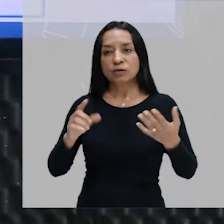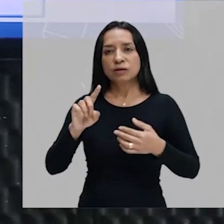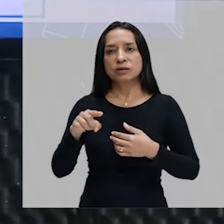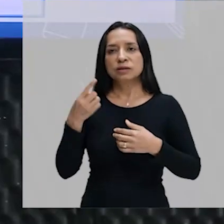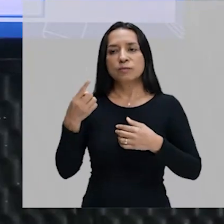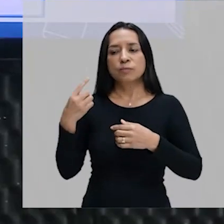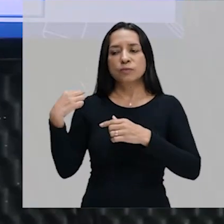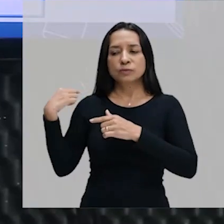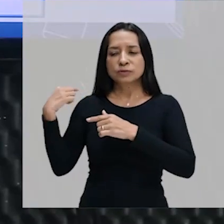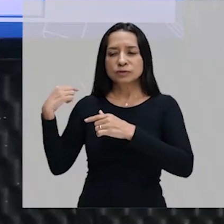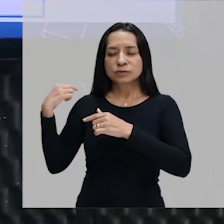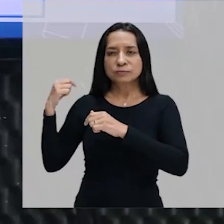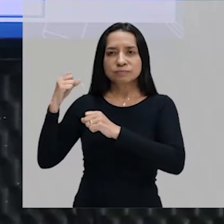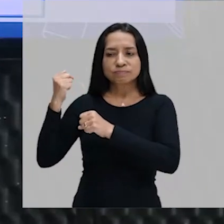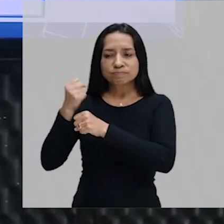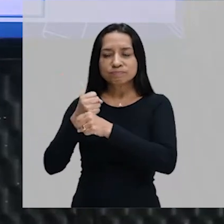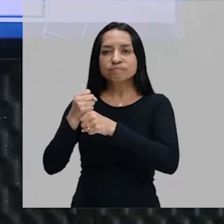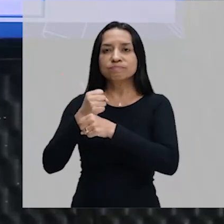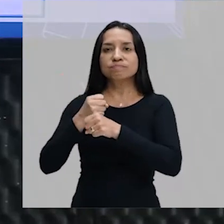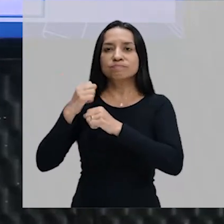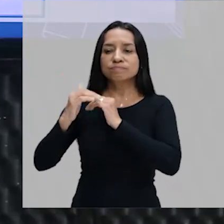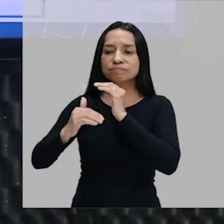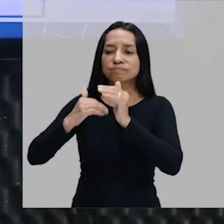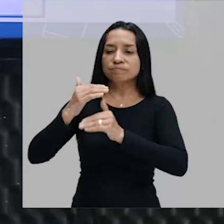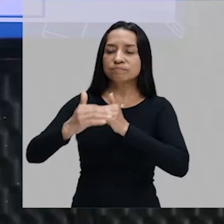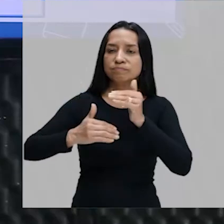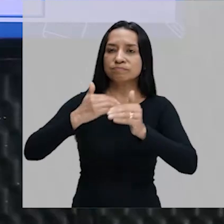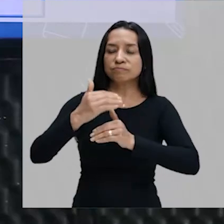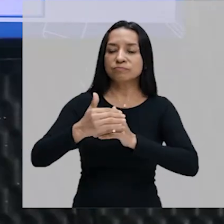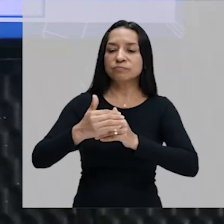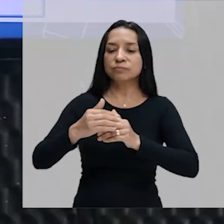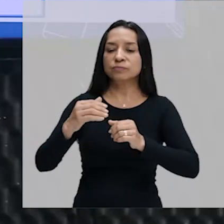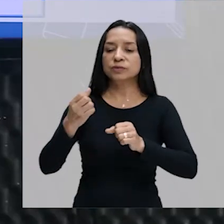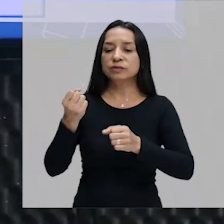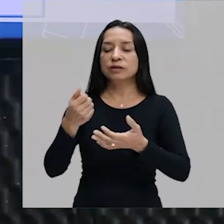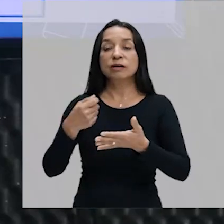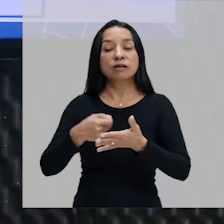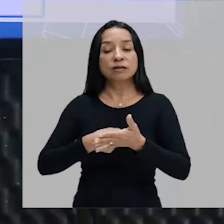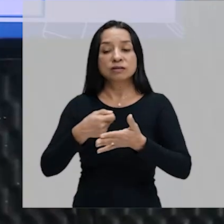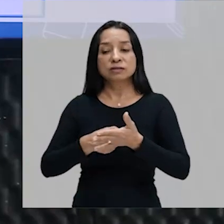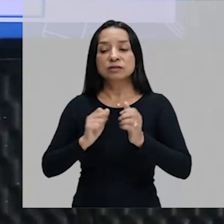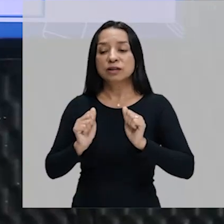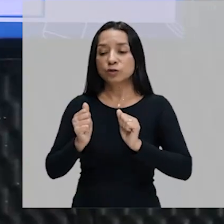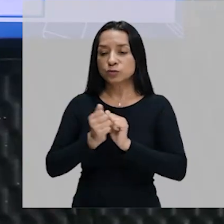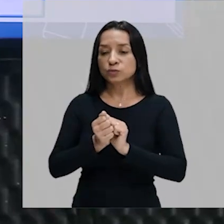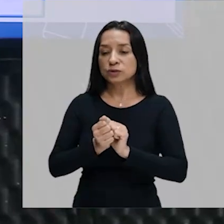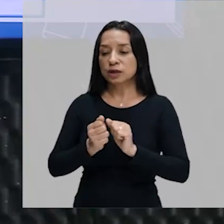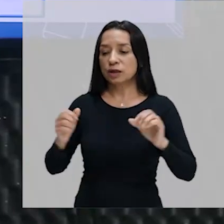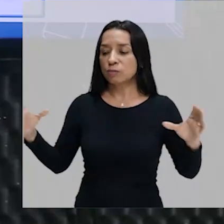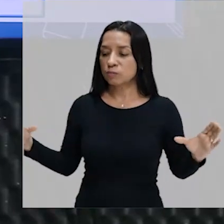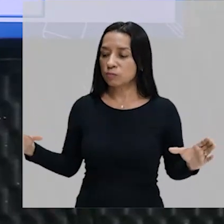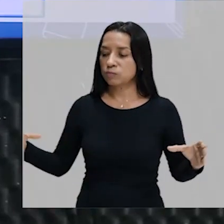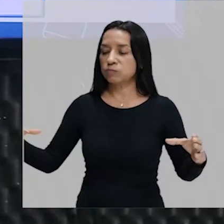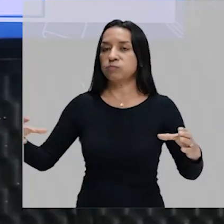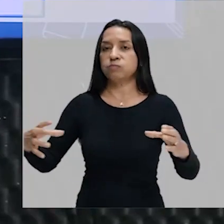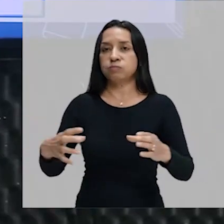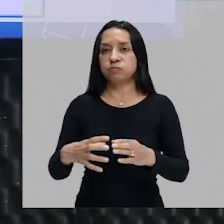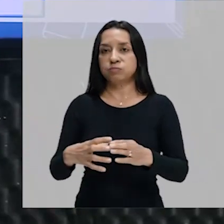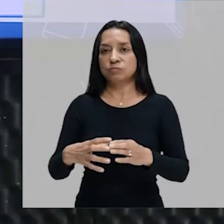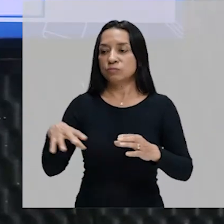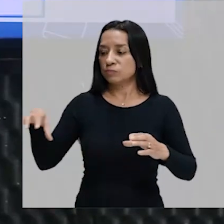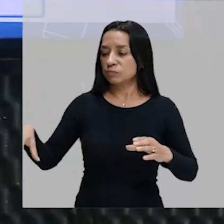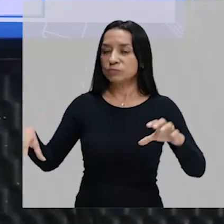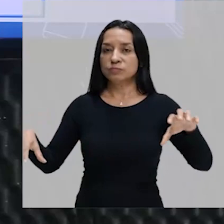milhares de anos, se eu tentar juntar esses indivíduos, né? os descendentes daqueles primeiros, né? Se eu pegar